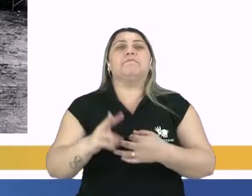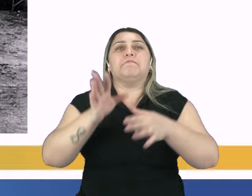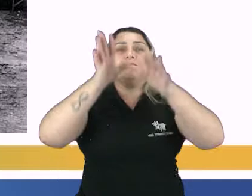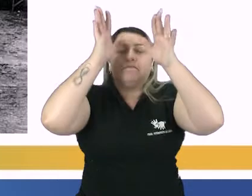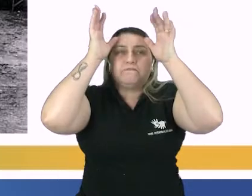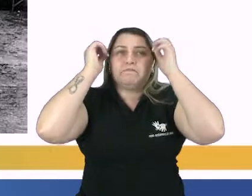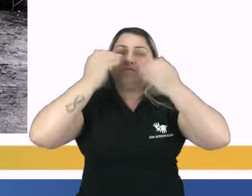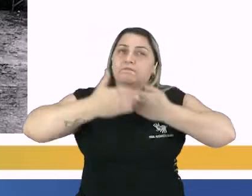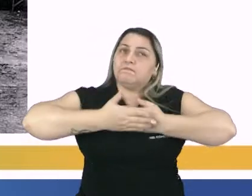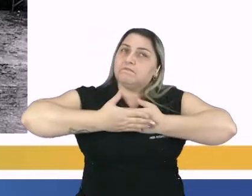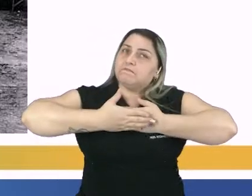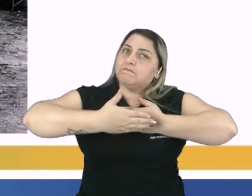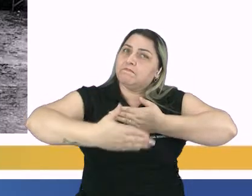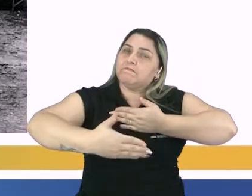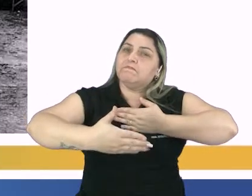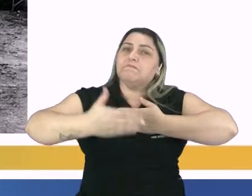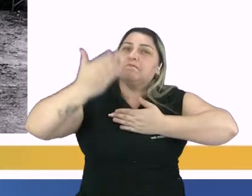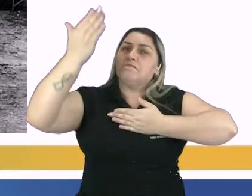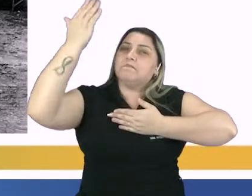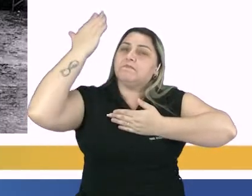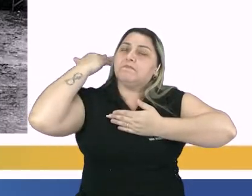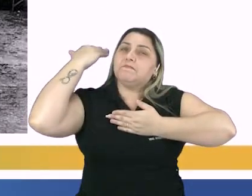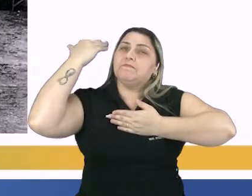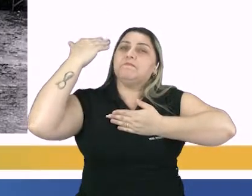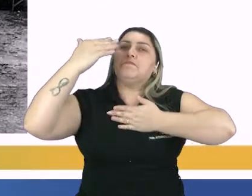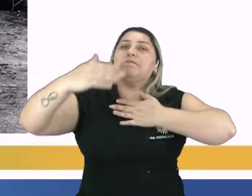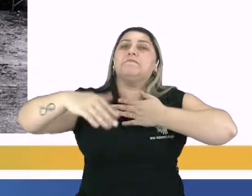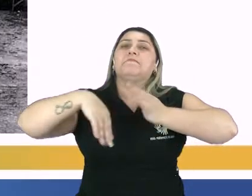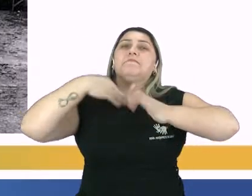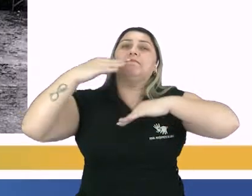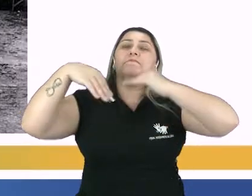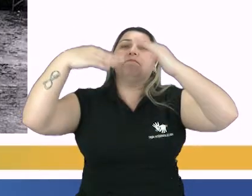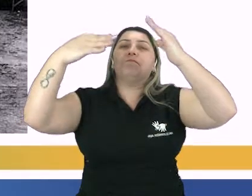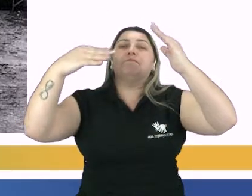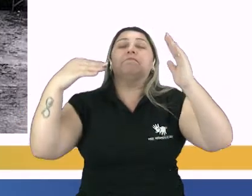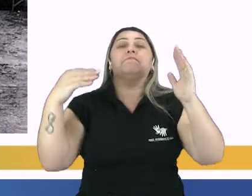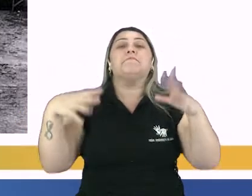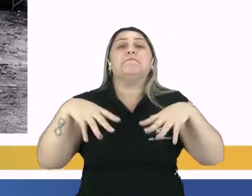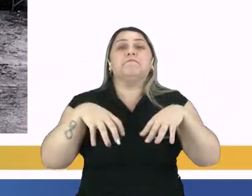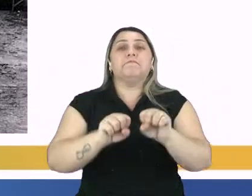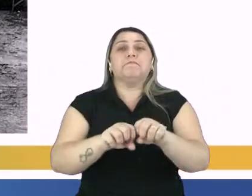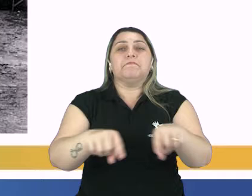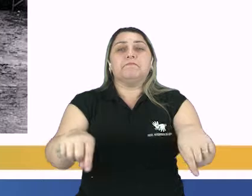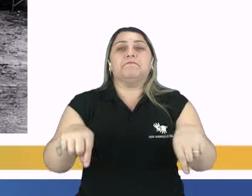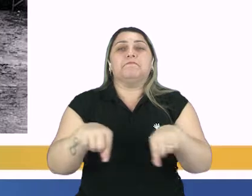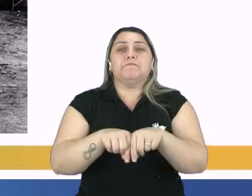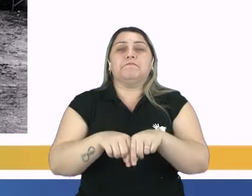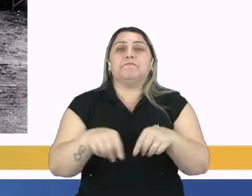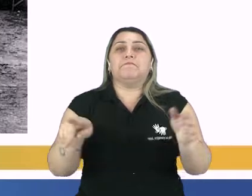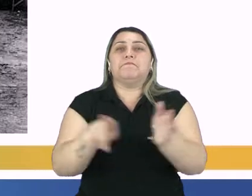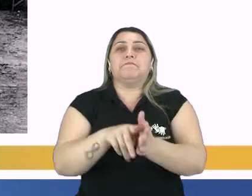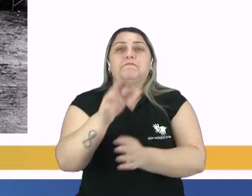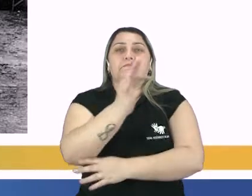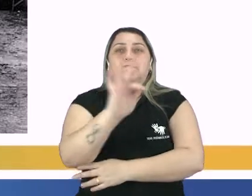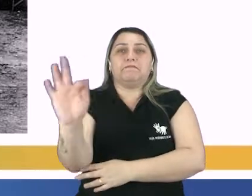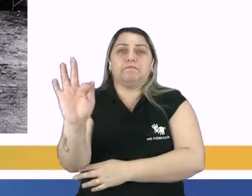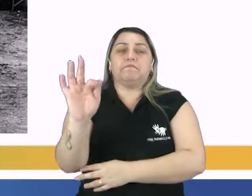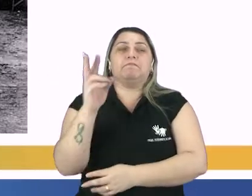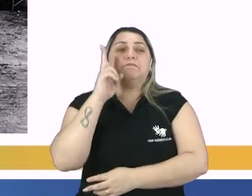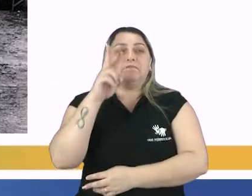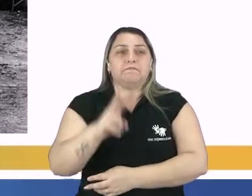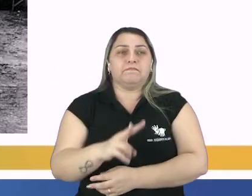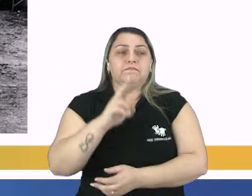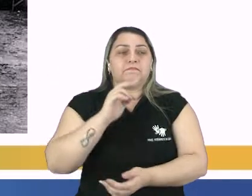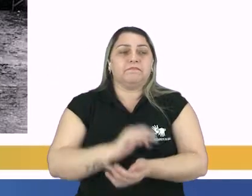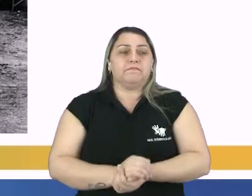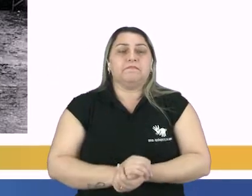Acre desde o seu processo de elevação a território federativo. A gente vai